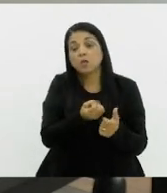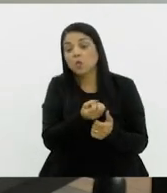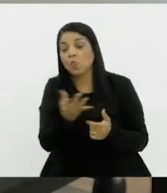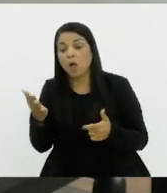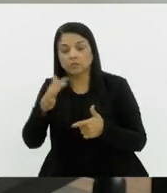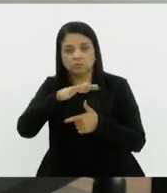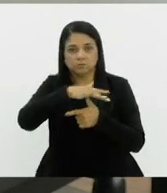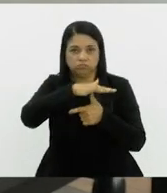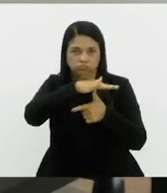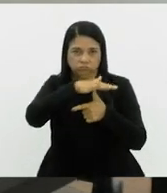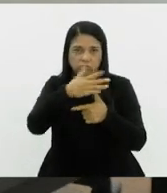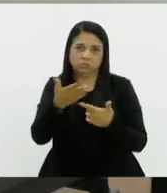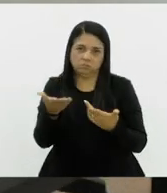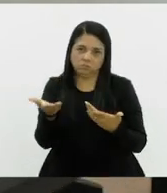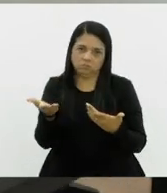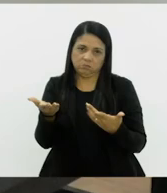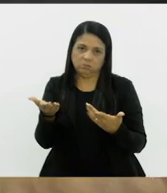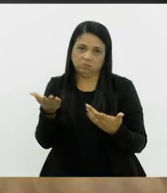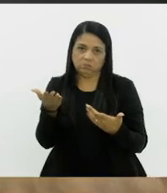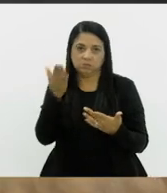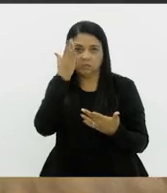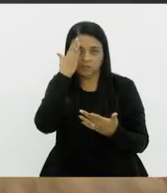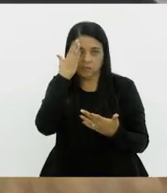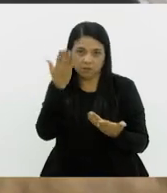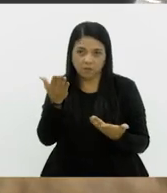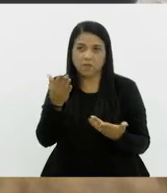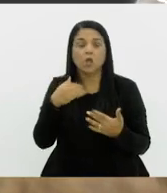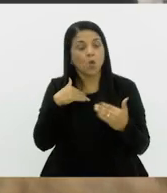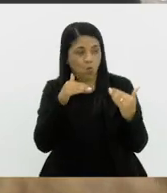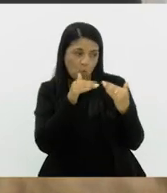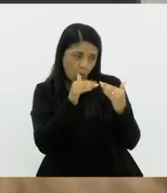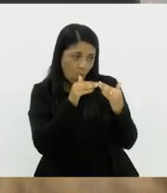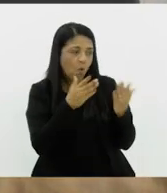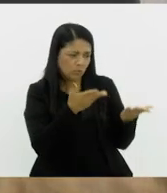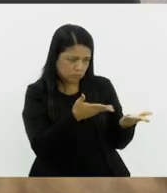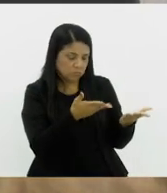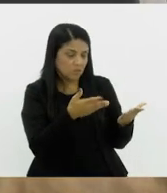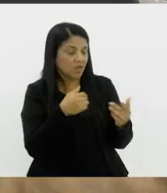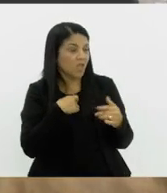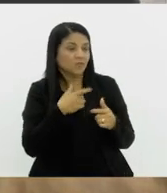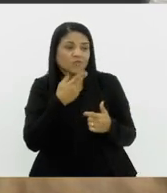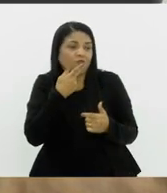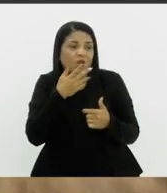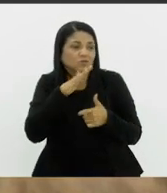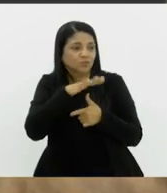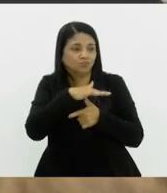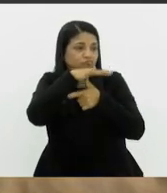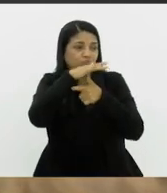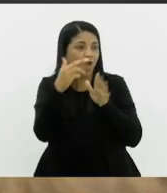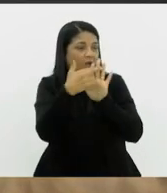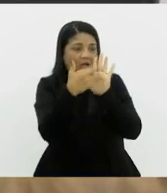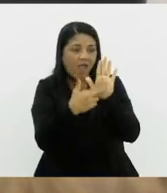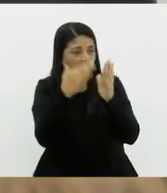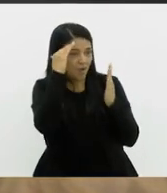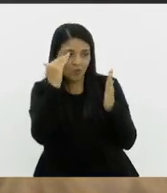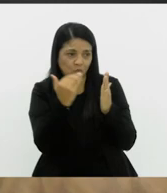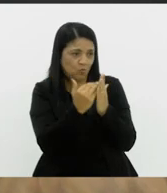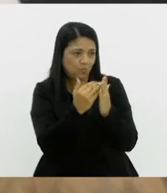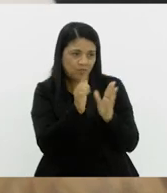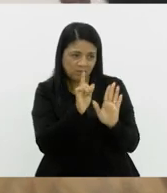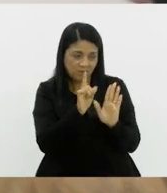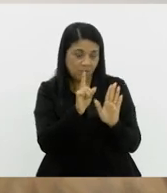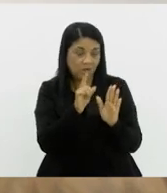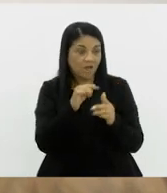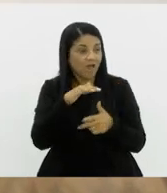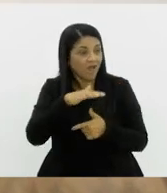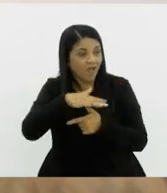voando. Olha só, eu concordo com você, mas mais uma vez eu volto aqui. A gente não está falando de aeronave que cumpre a regra. Normalmente a